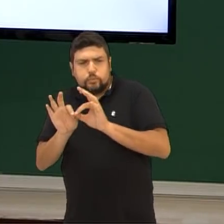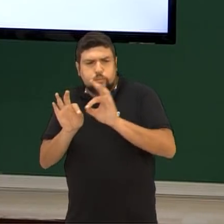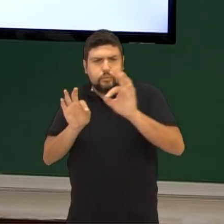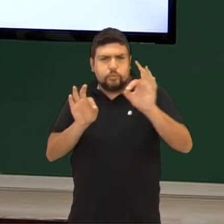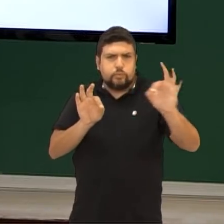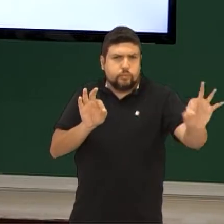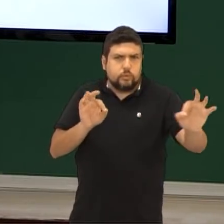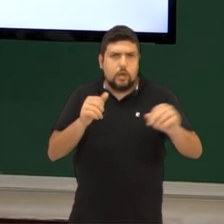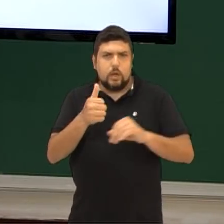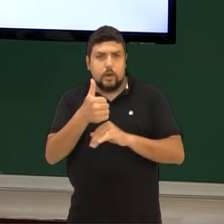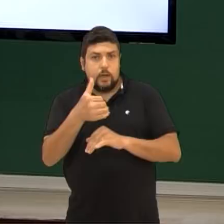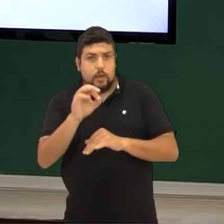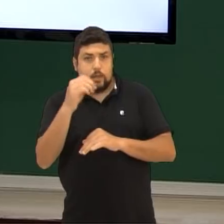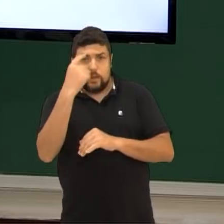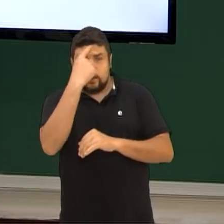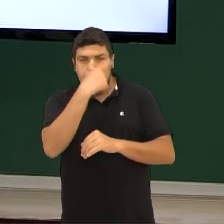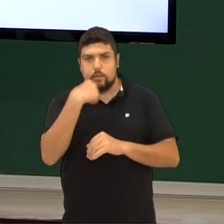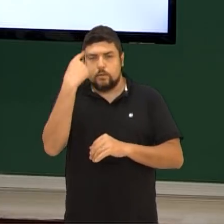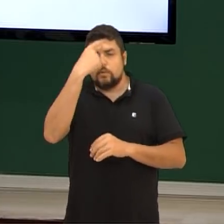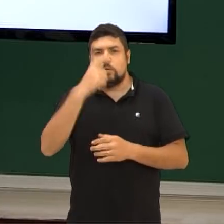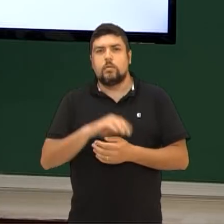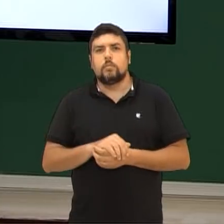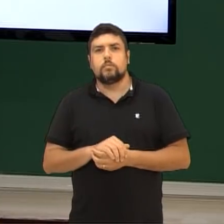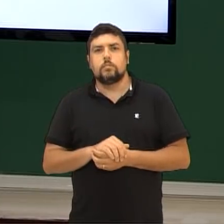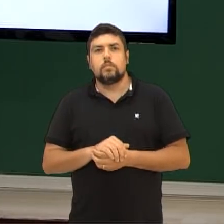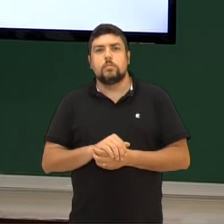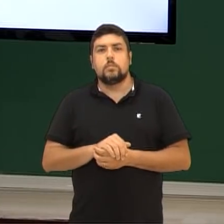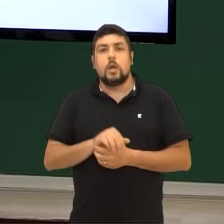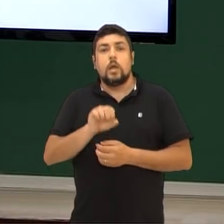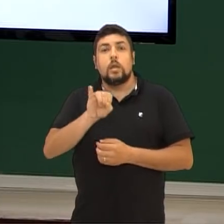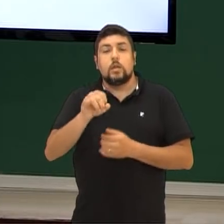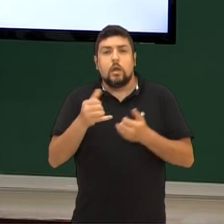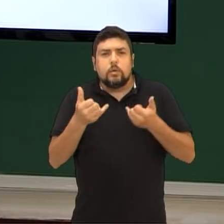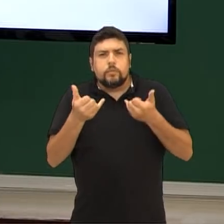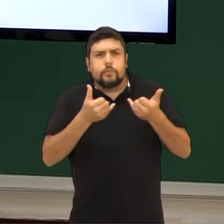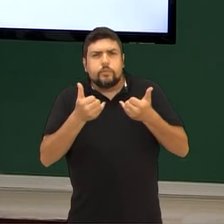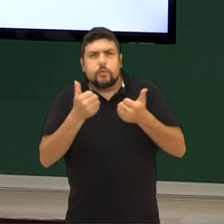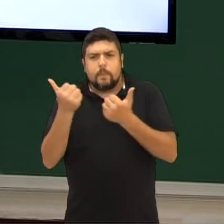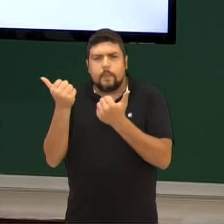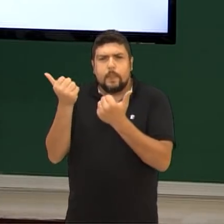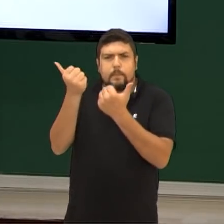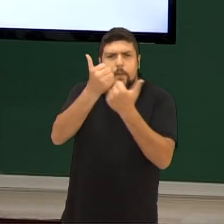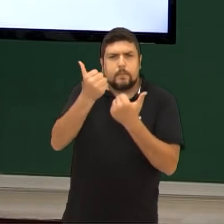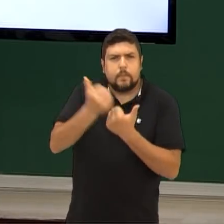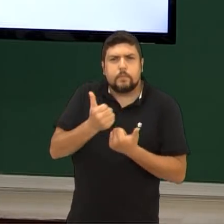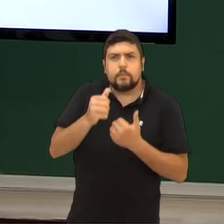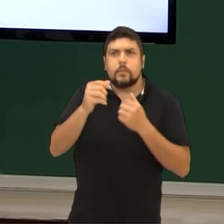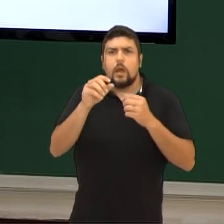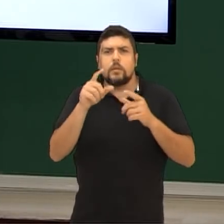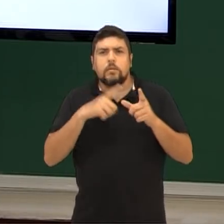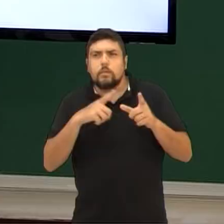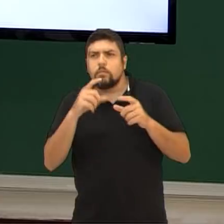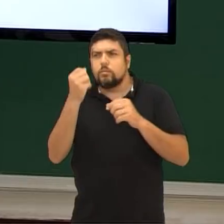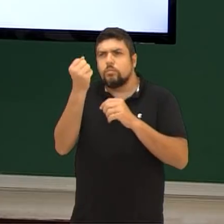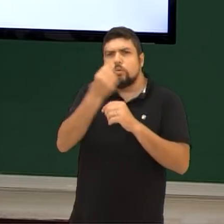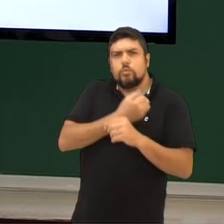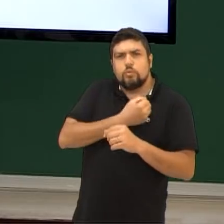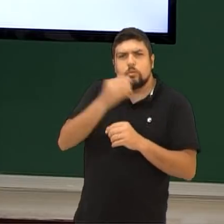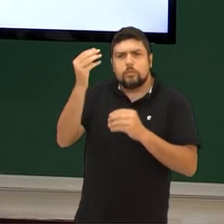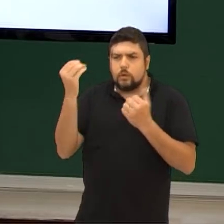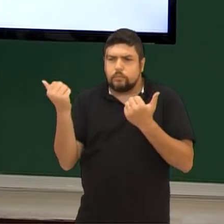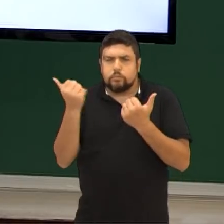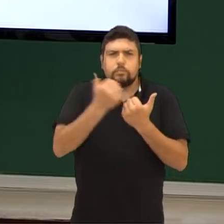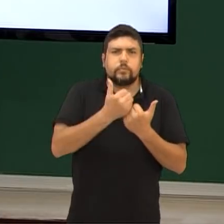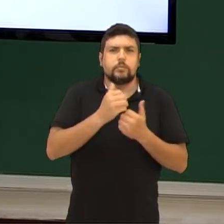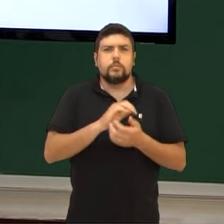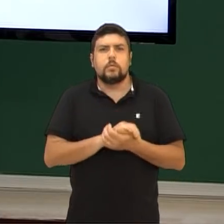seria 10 horas. Então, quando você faz a substituição das informações que ele pede, você tem a velocidade média, que seria